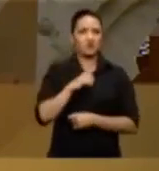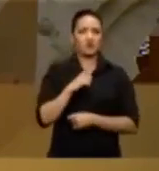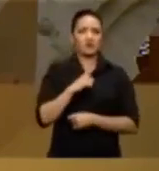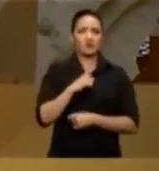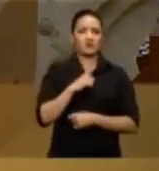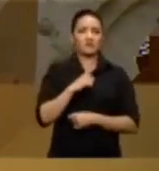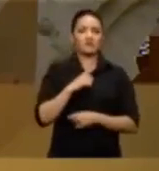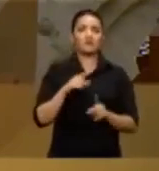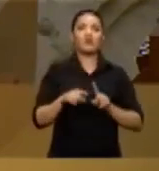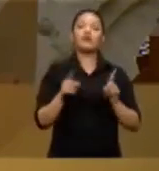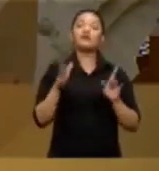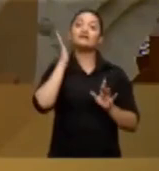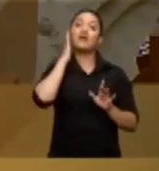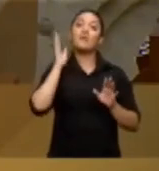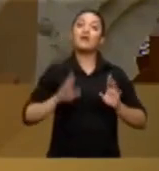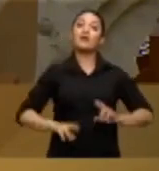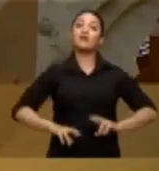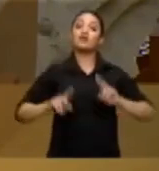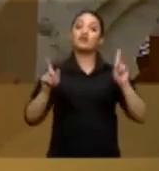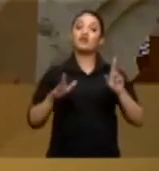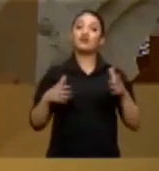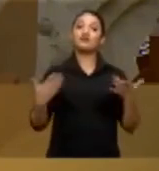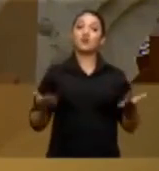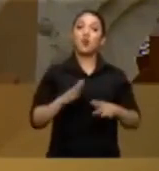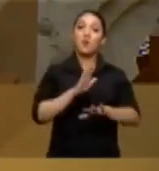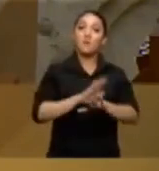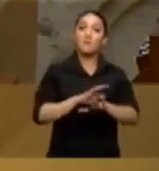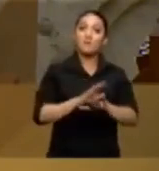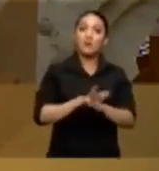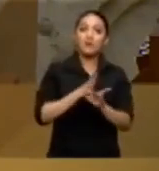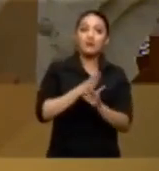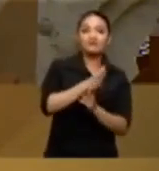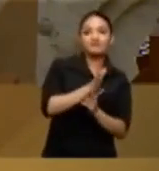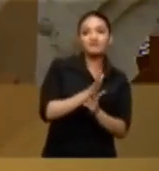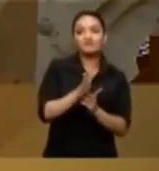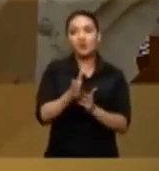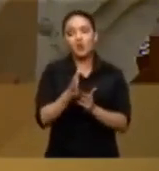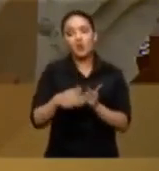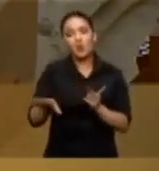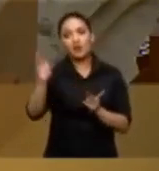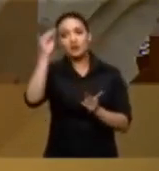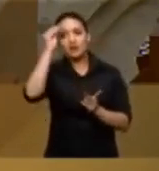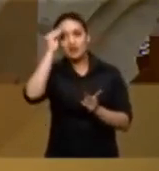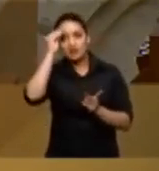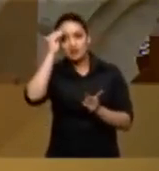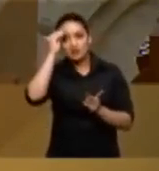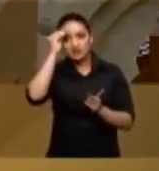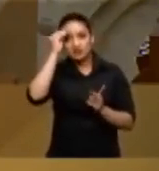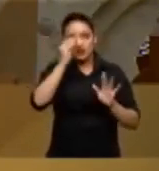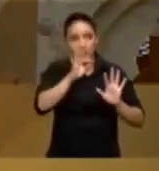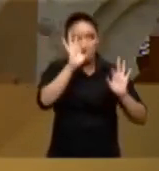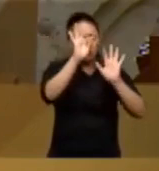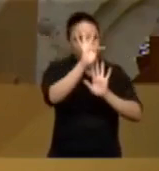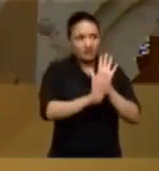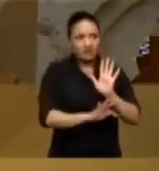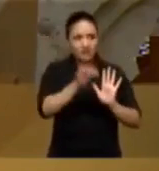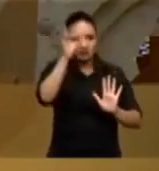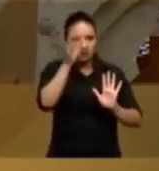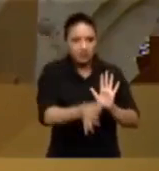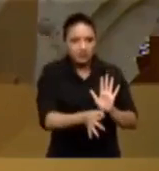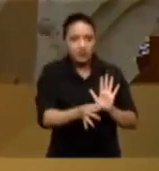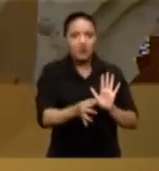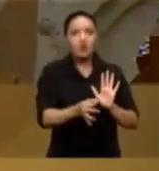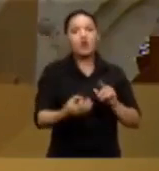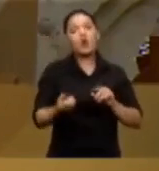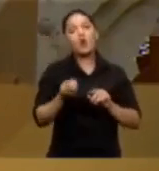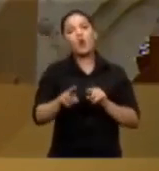que se discerna em quais casos deverá permanecer a interpretação literal e em quais outros deveremos